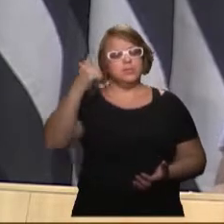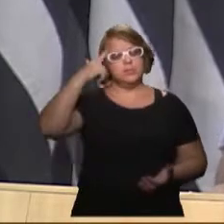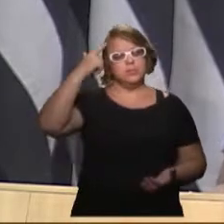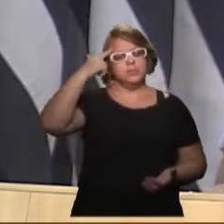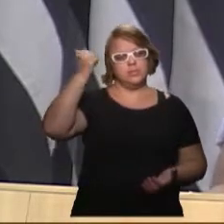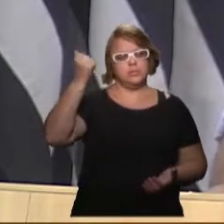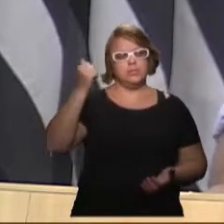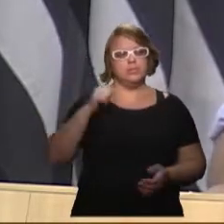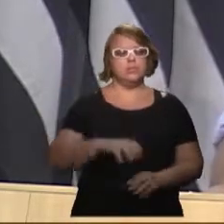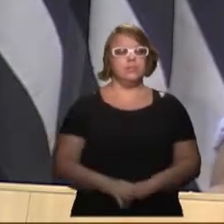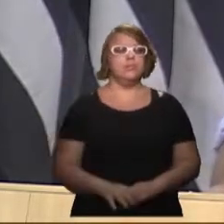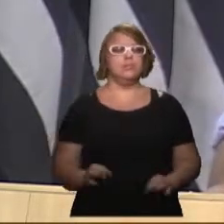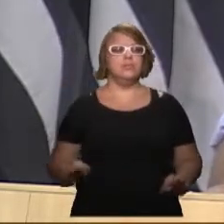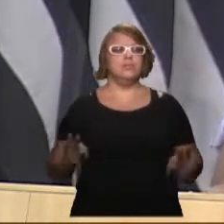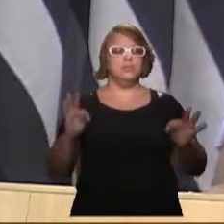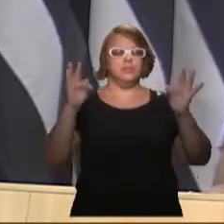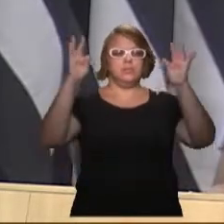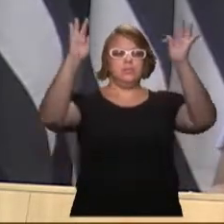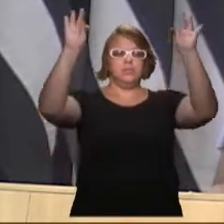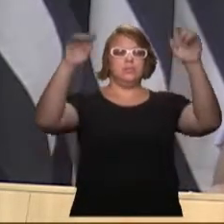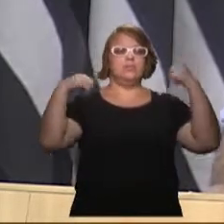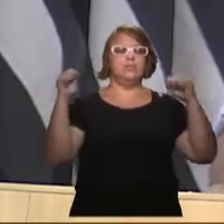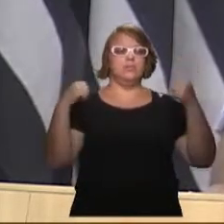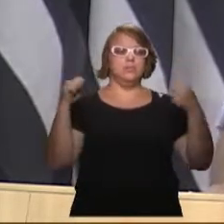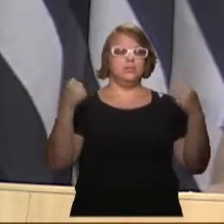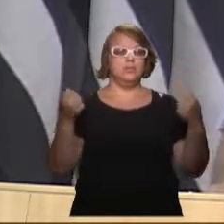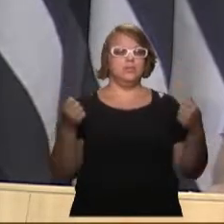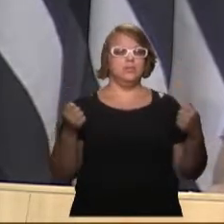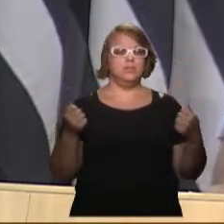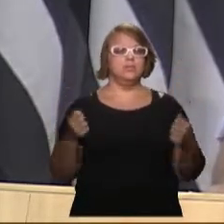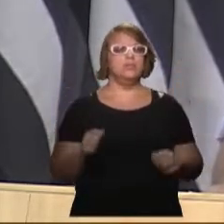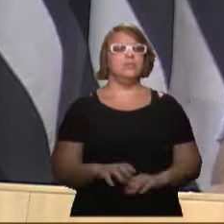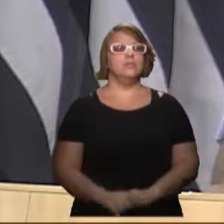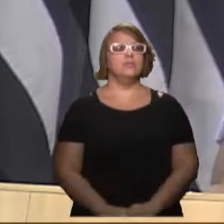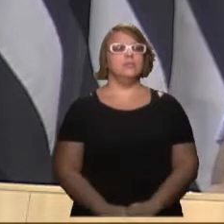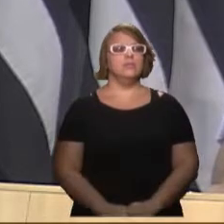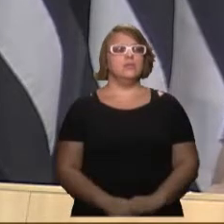técnica qualificada, preparada para fazer, de fato, uma revisão